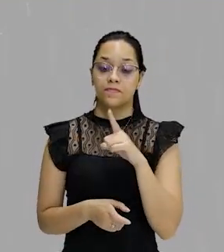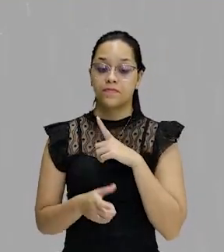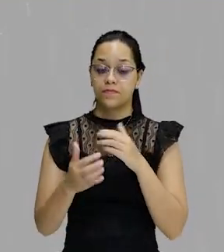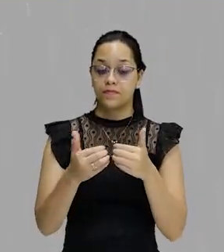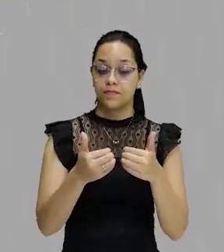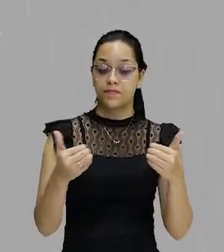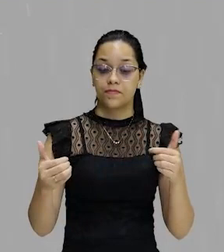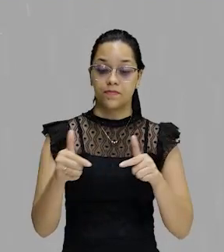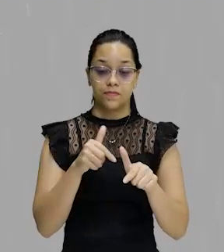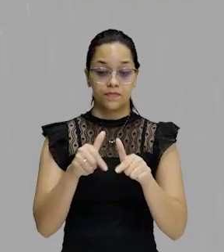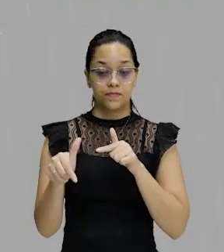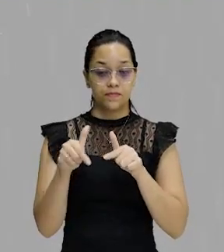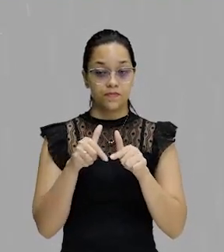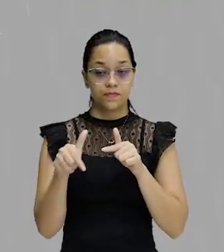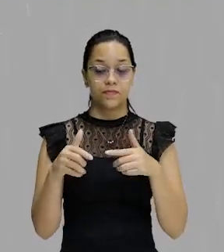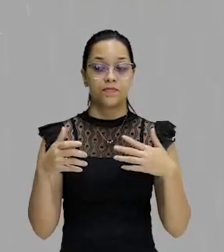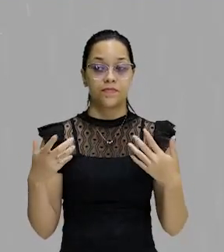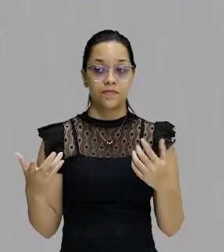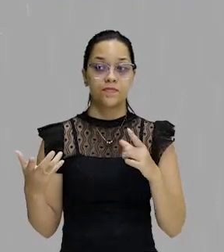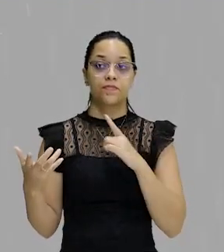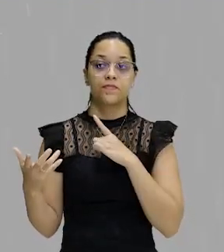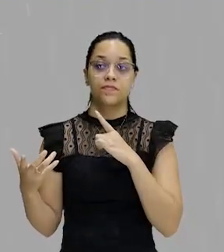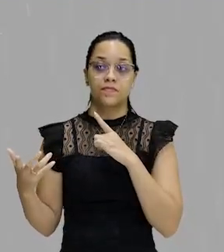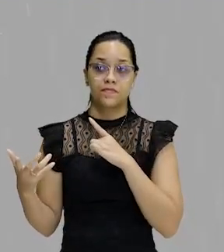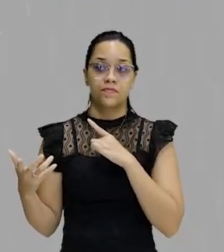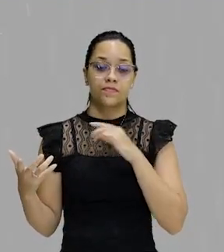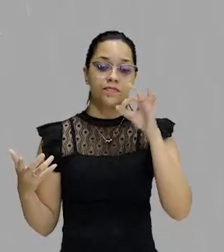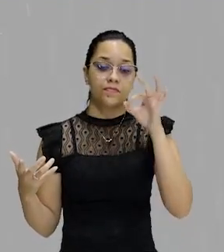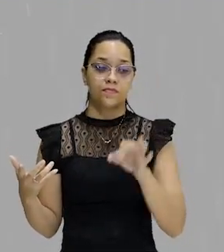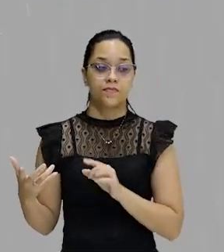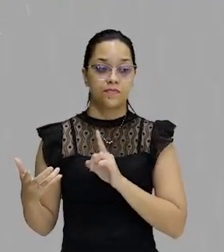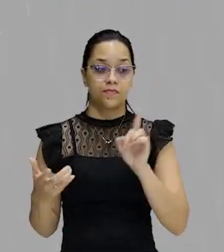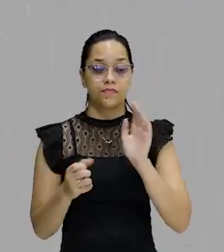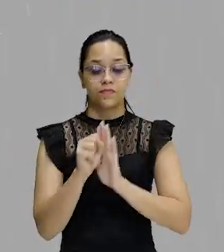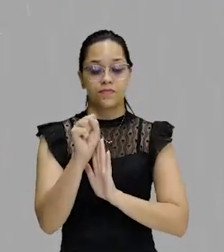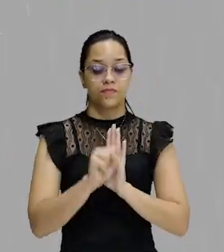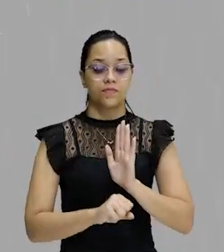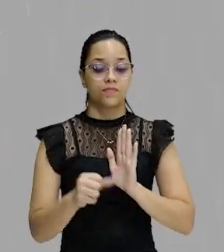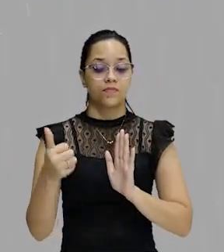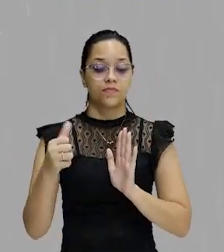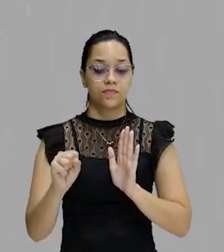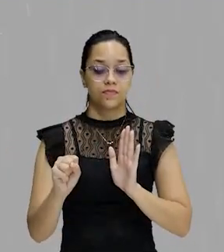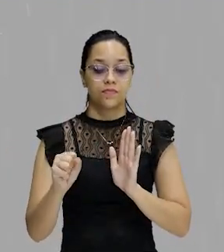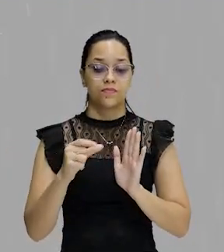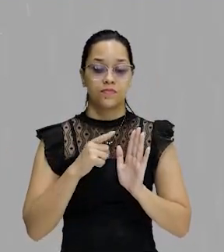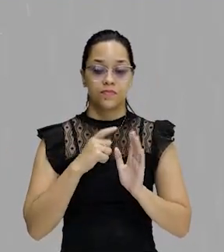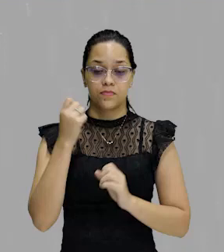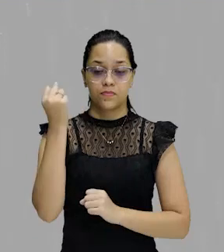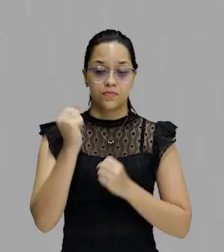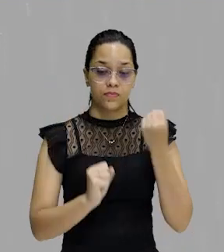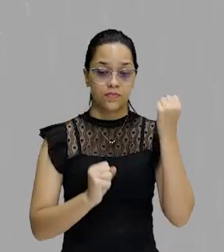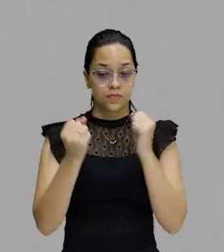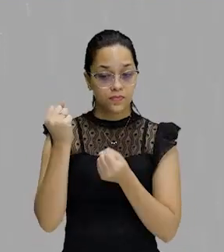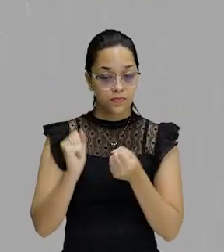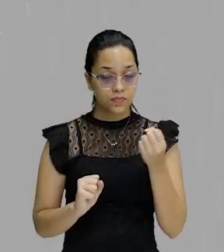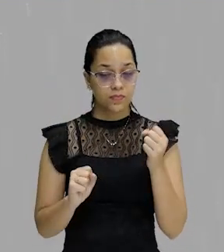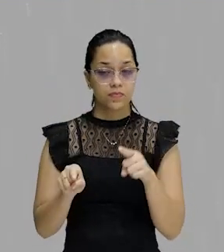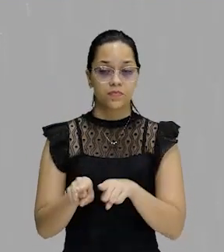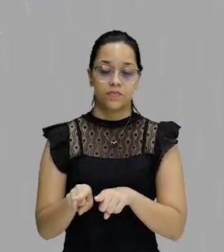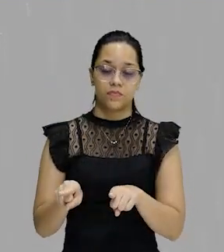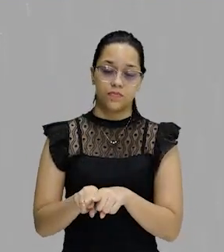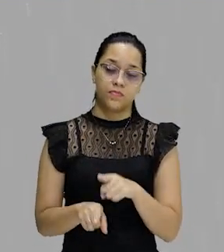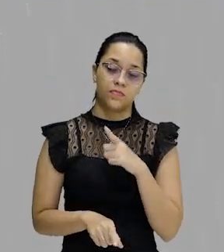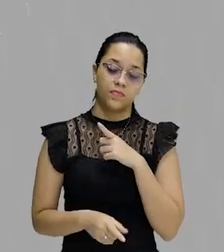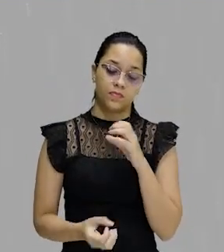divisão do trabalho, que está muito bem definida lá no século XVIII, a partir da Revolução Industrial, mas a